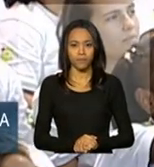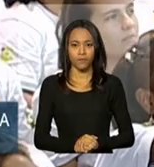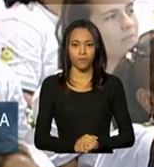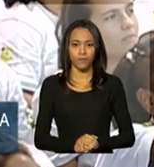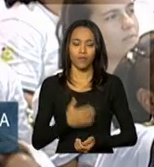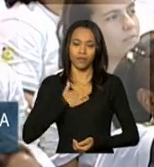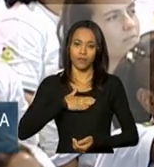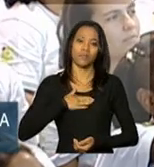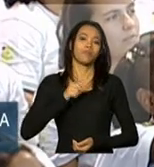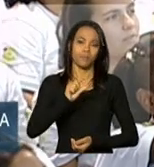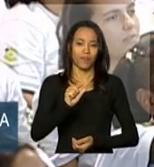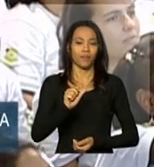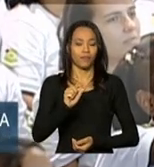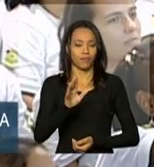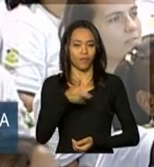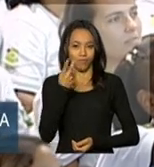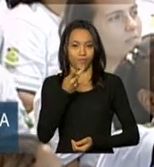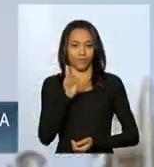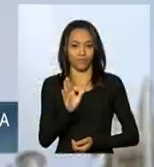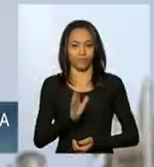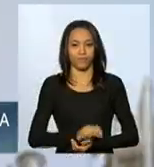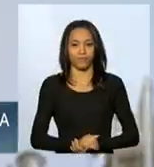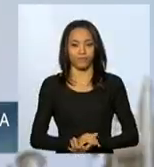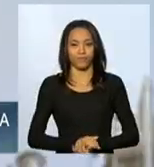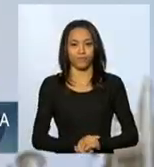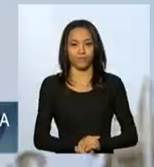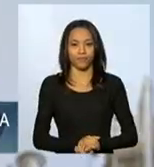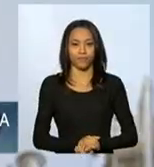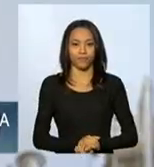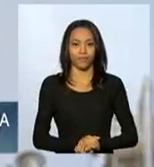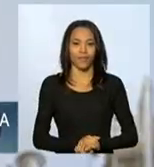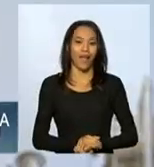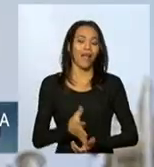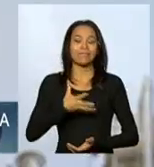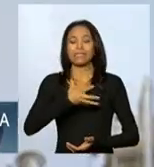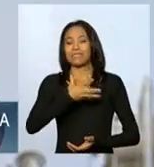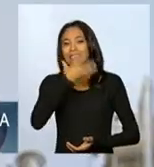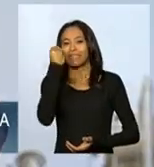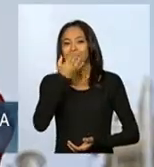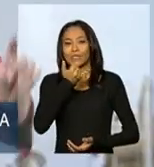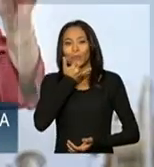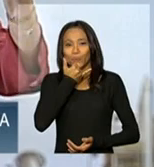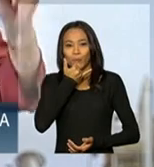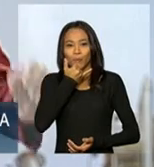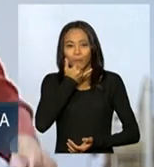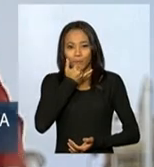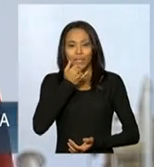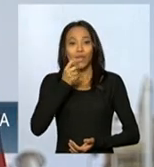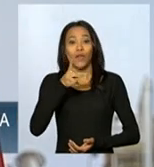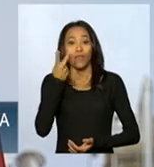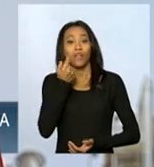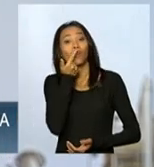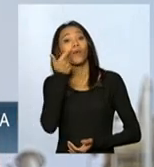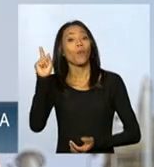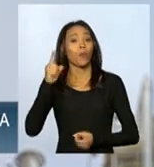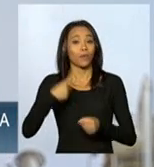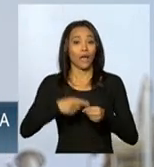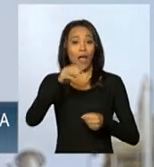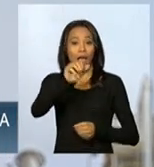Espera lá que eu vou ver mesmo se eu falei. Ah, não falei não, você tem toda a razão. Falei foi Arujá.